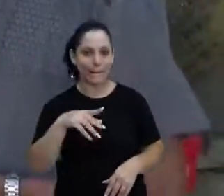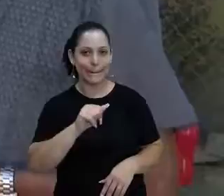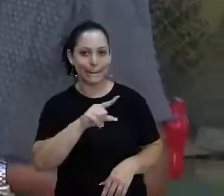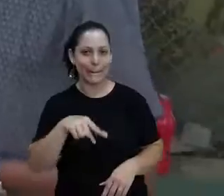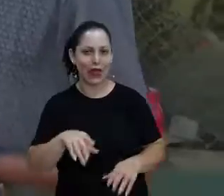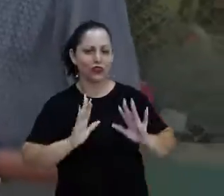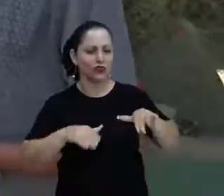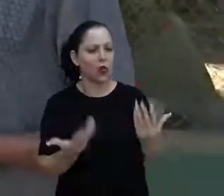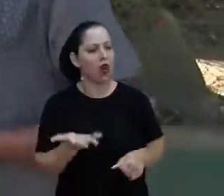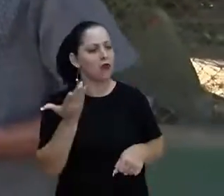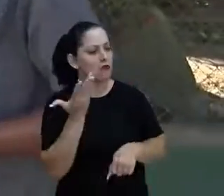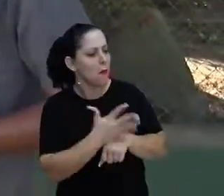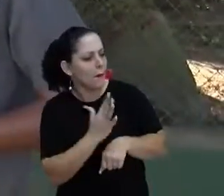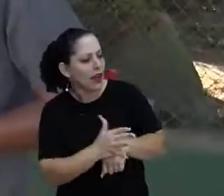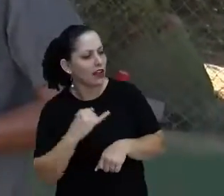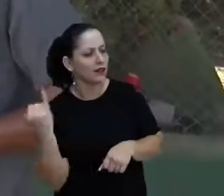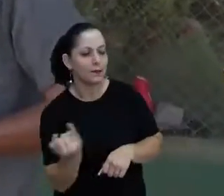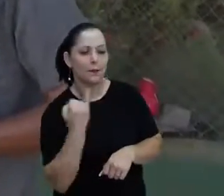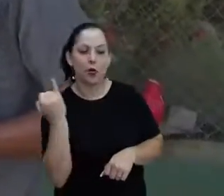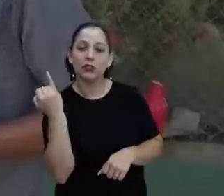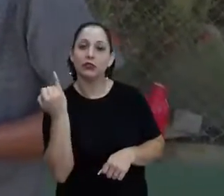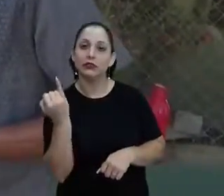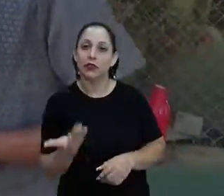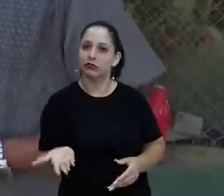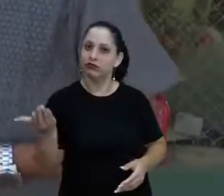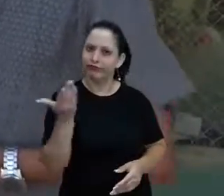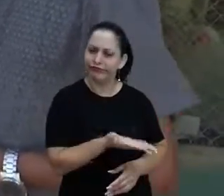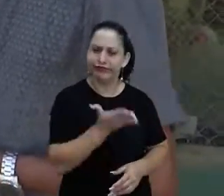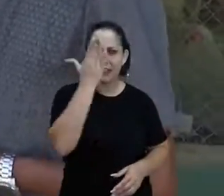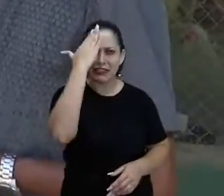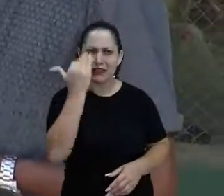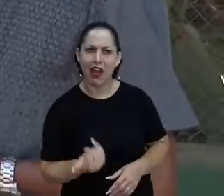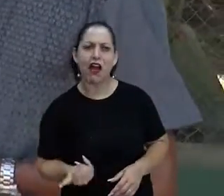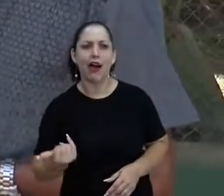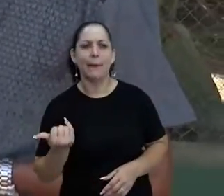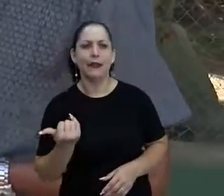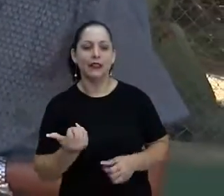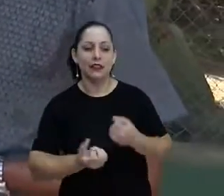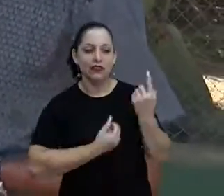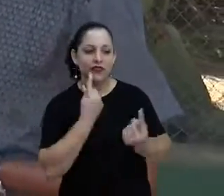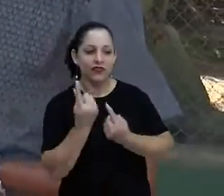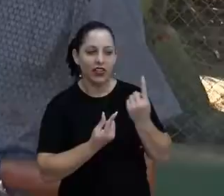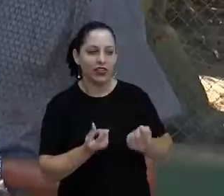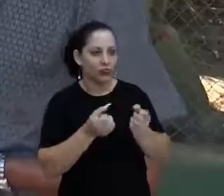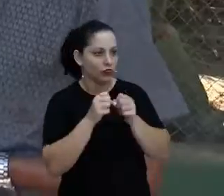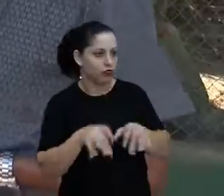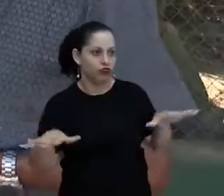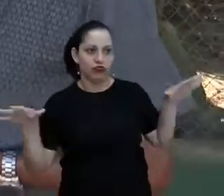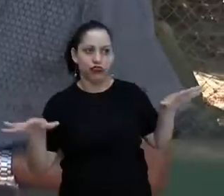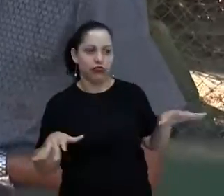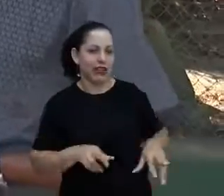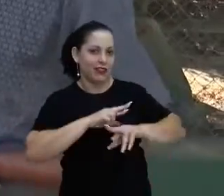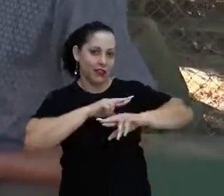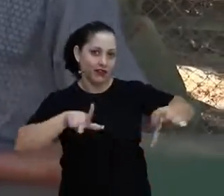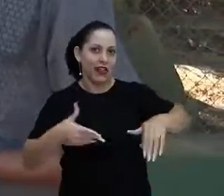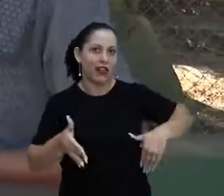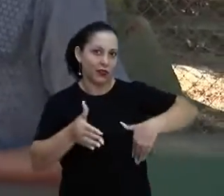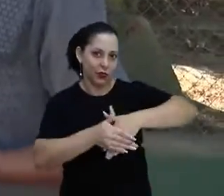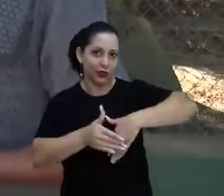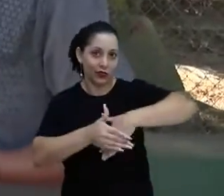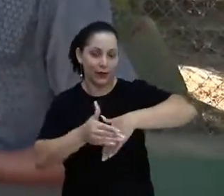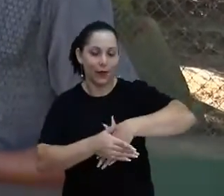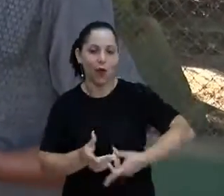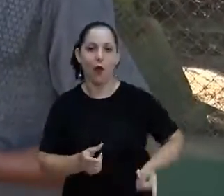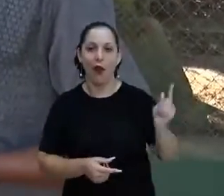dessa prática, dessa modalidade? Que assim, a gente sabe que infelizmente não tem uma proporção tão grande quanto o futebol, né? A gente sabe que aqui no